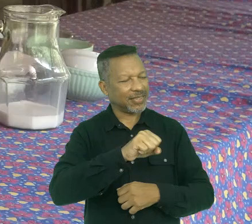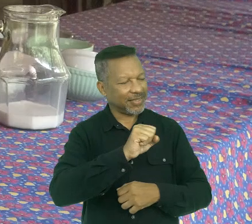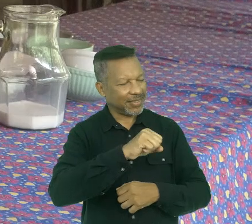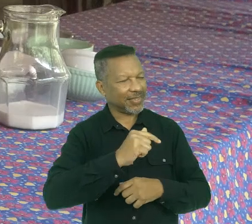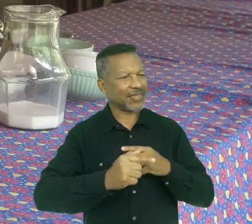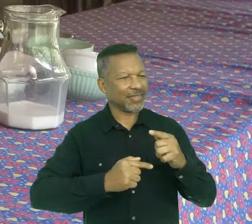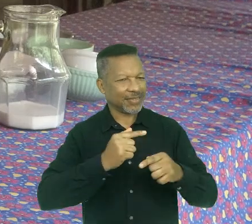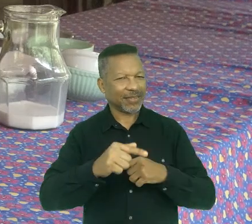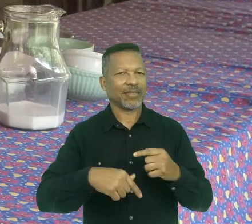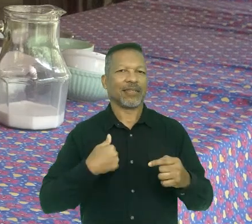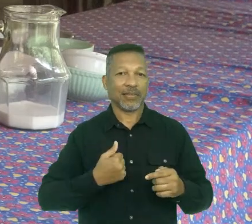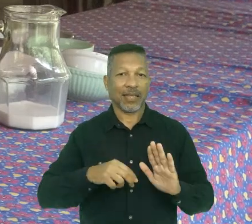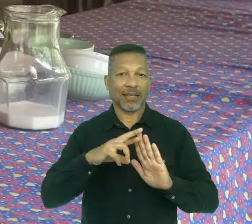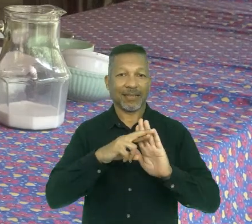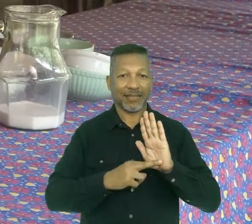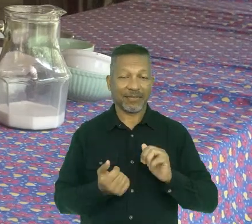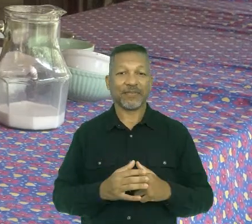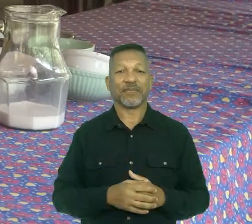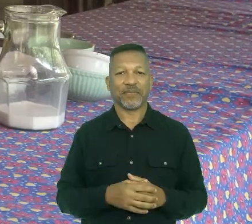essa receita.